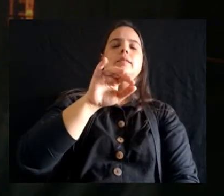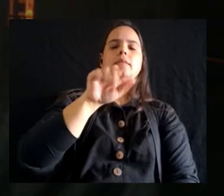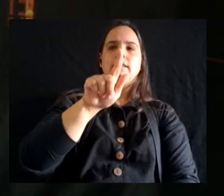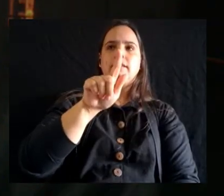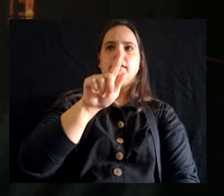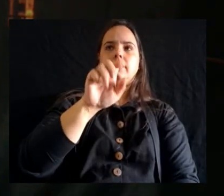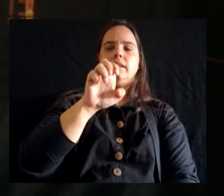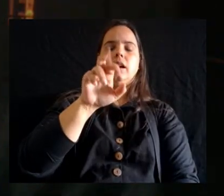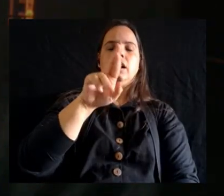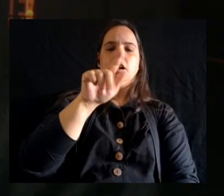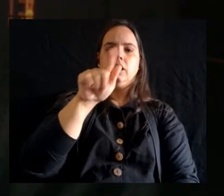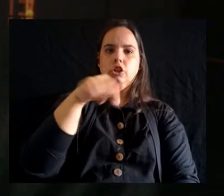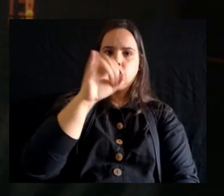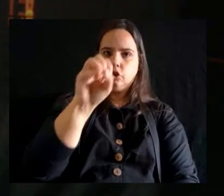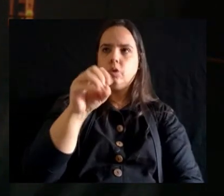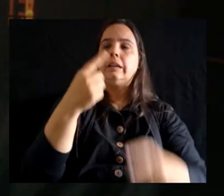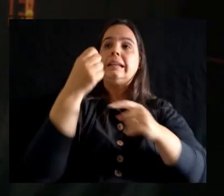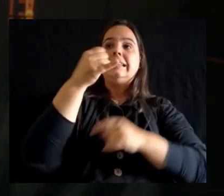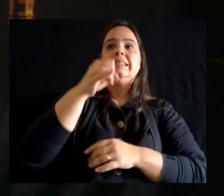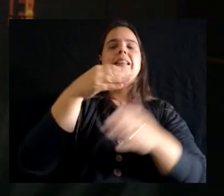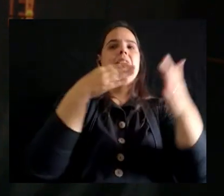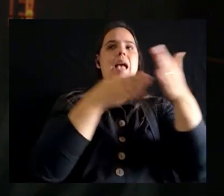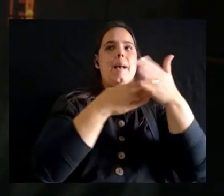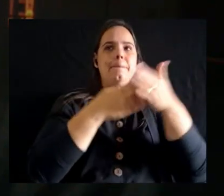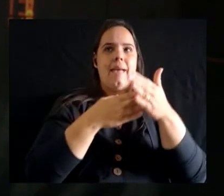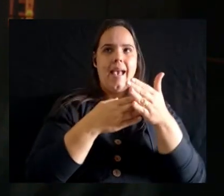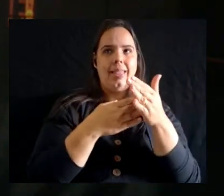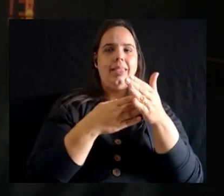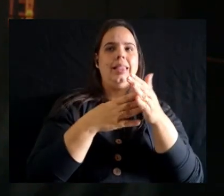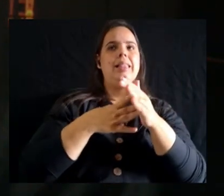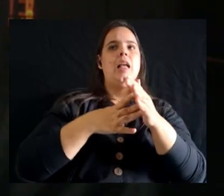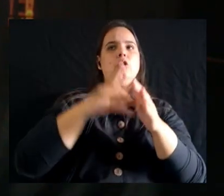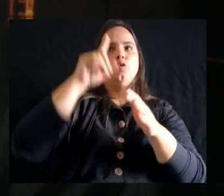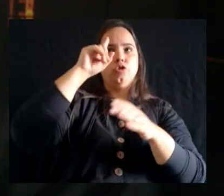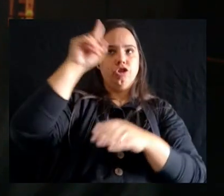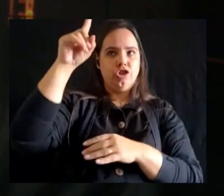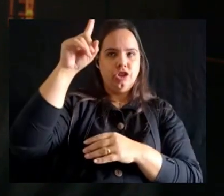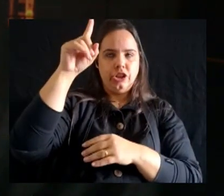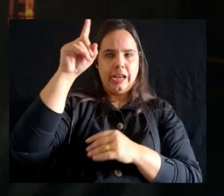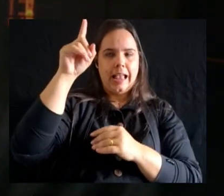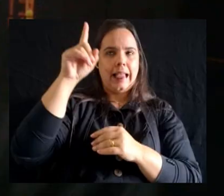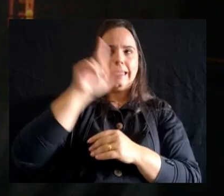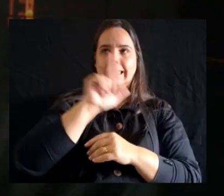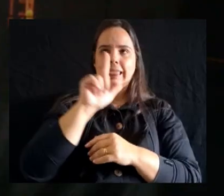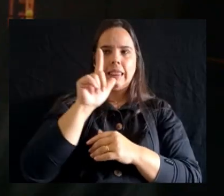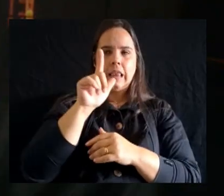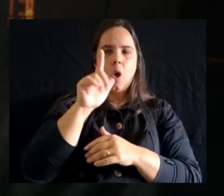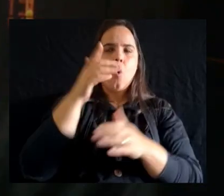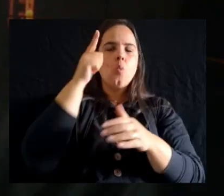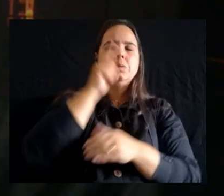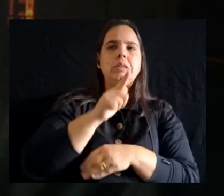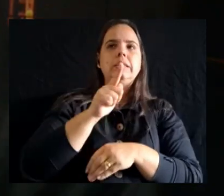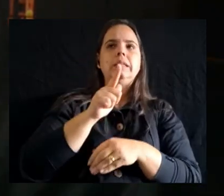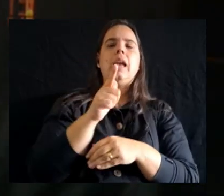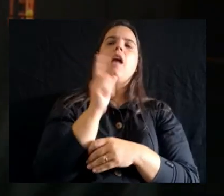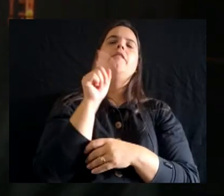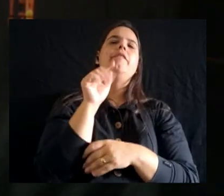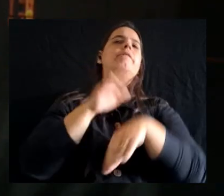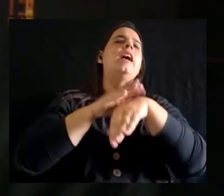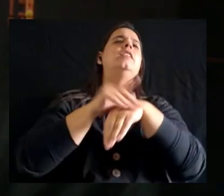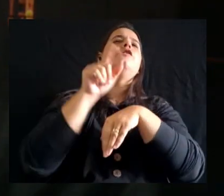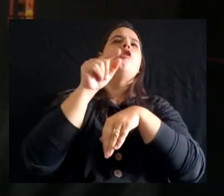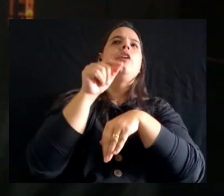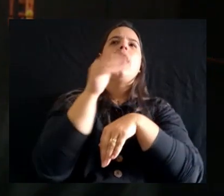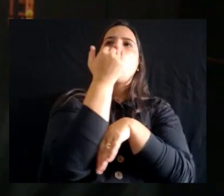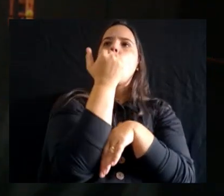é atingida, a primeira reação é cortar o jantar ou correr horas no dia seguinte, tá vendo? Transformar o próprio corpo em uma